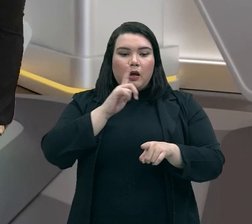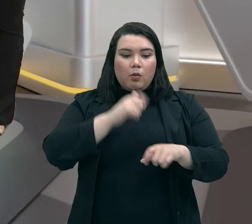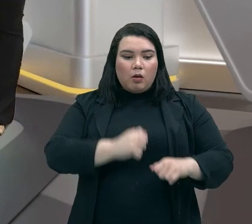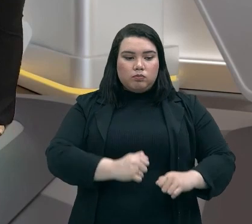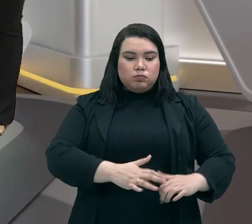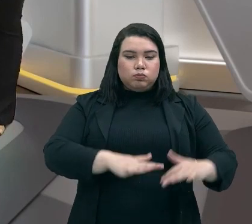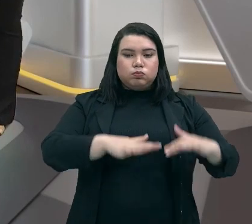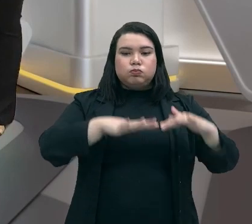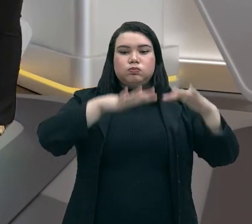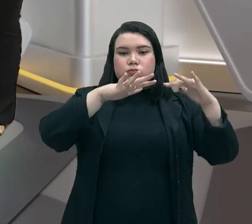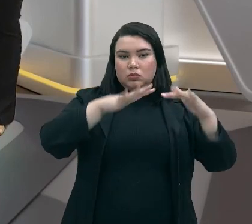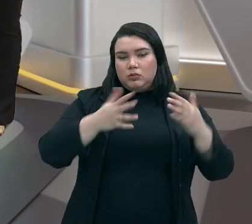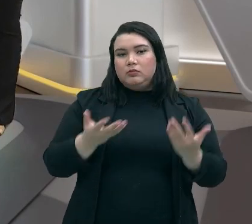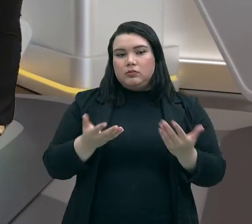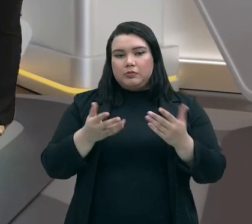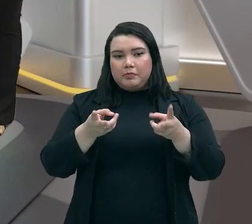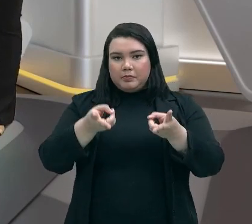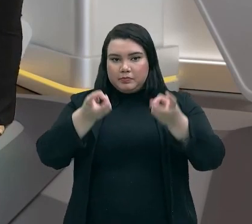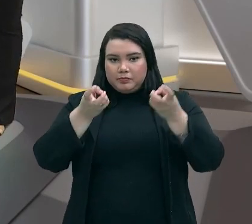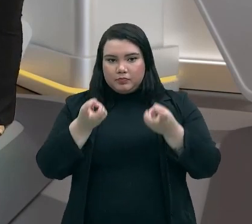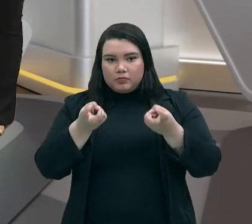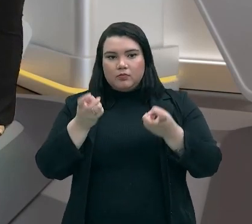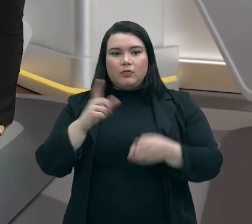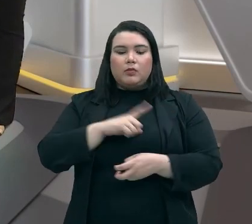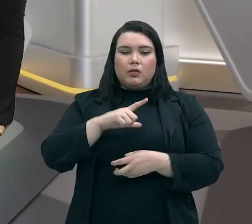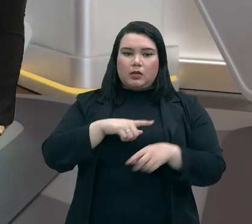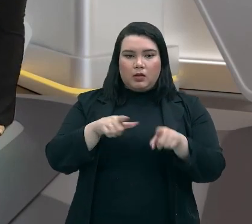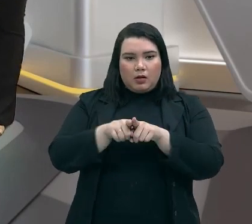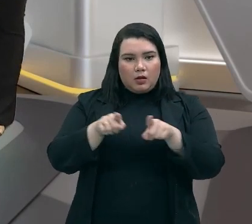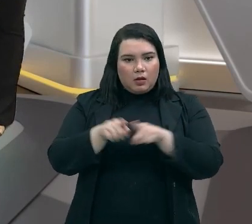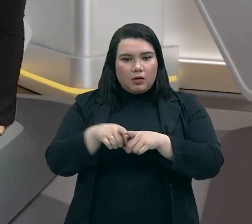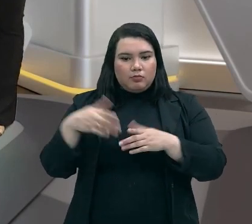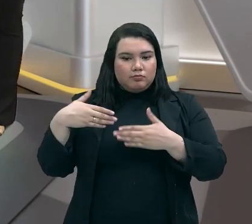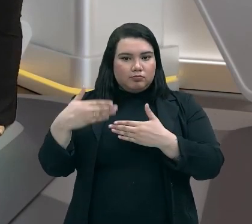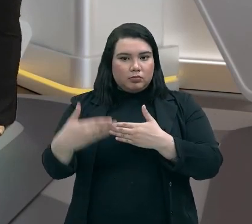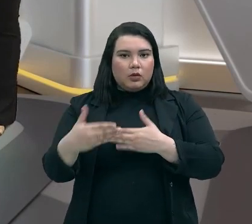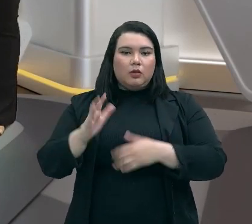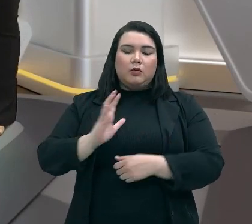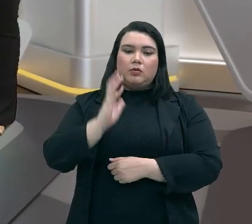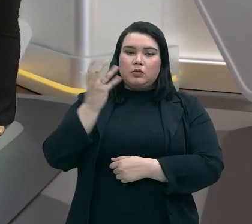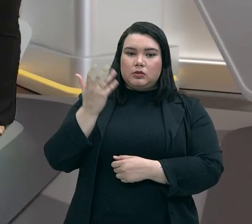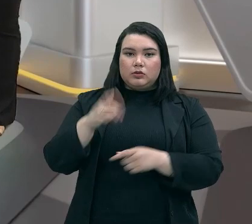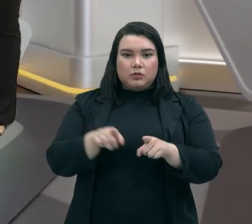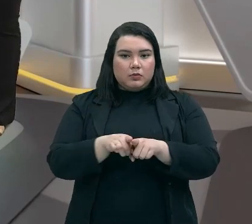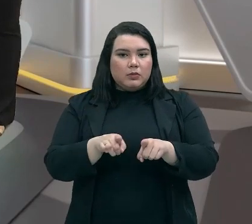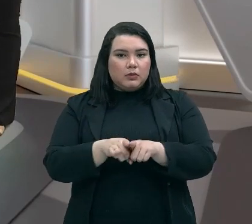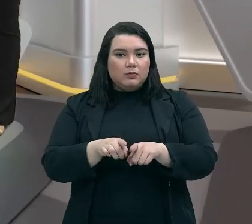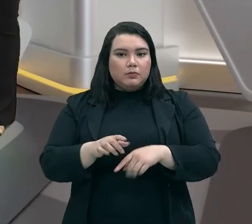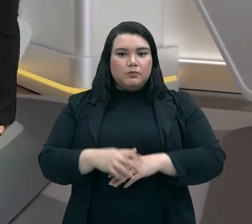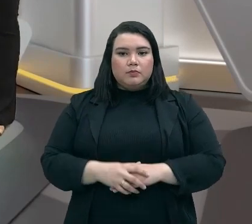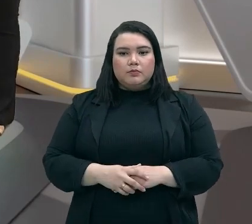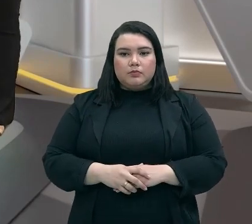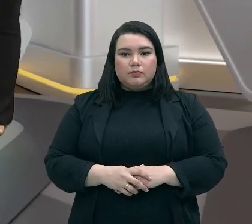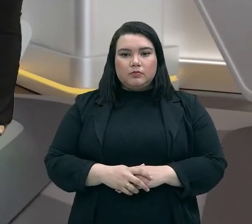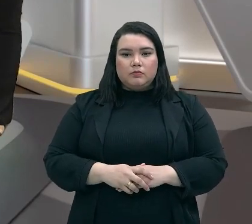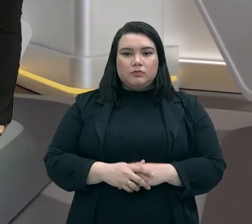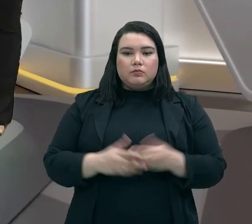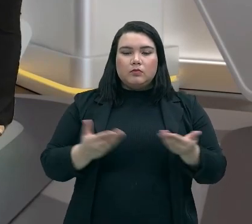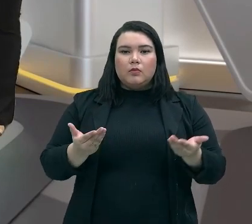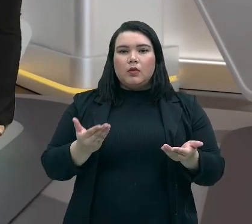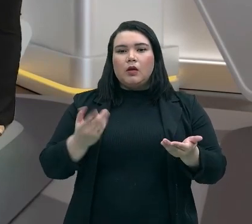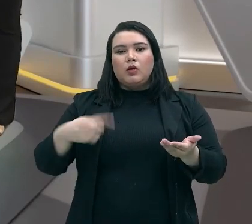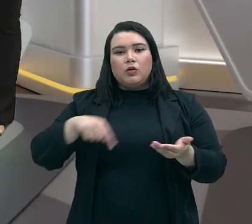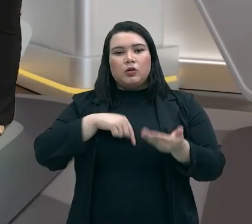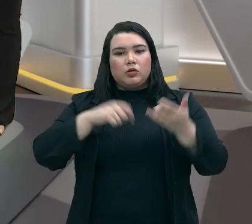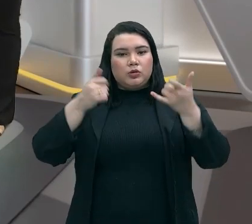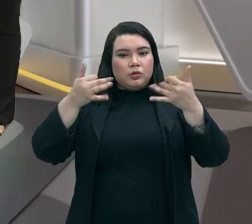tem percebido que elas tendem também a ficar cada vez mais frequentes, não é mesmo, Manu? Exatamente. Tudo isso aqui que a gente está falando já